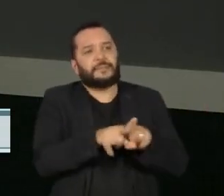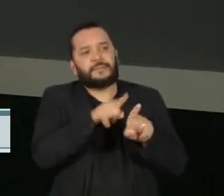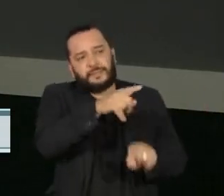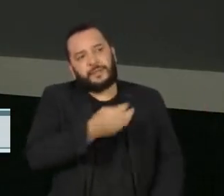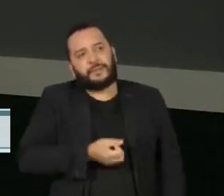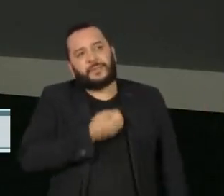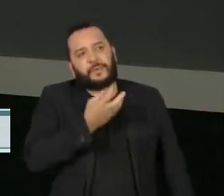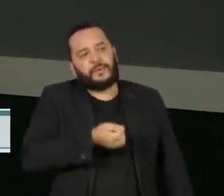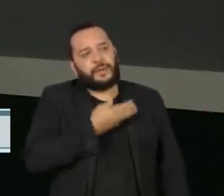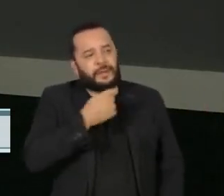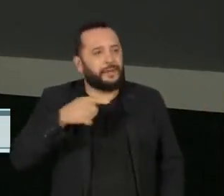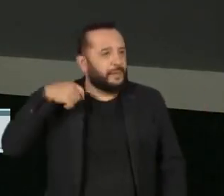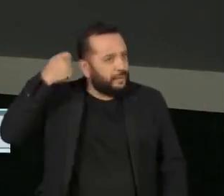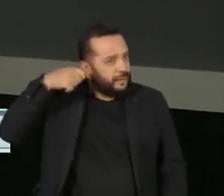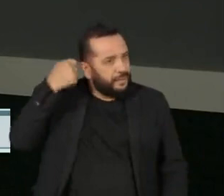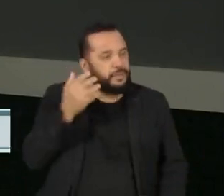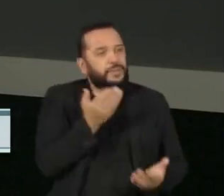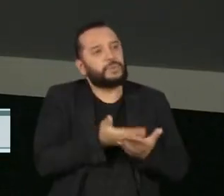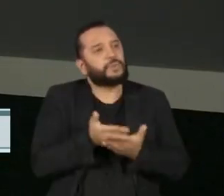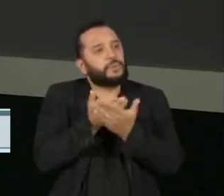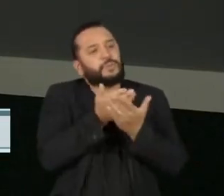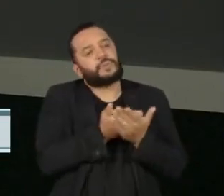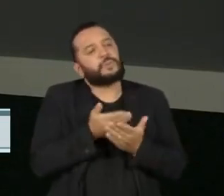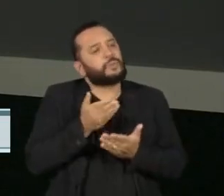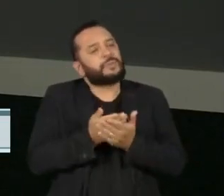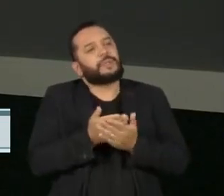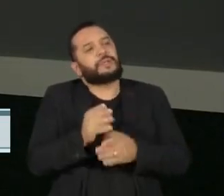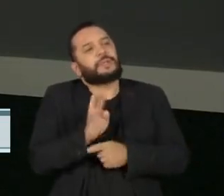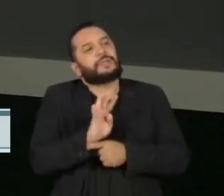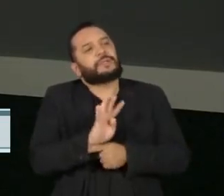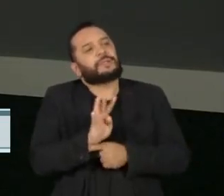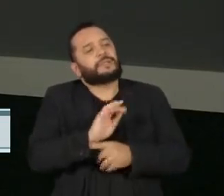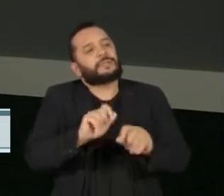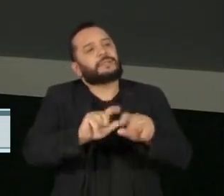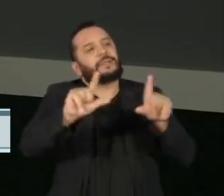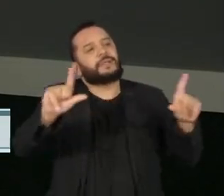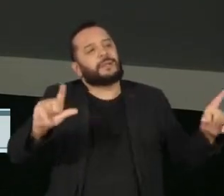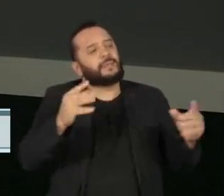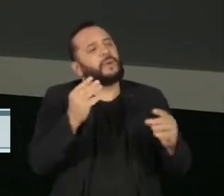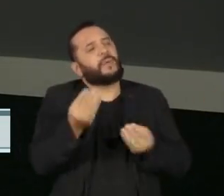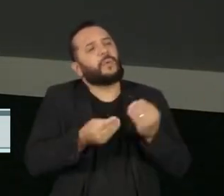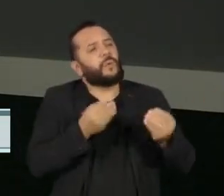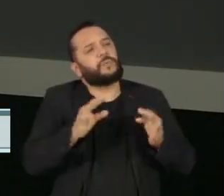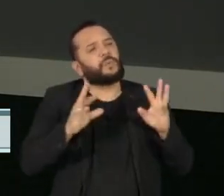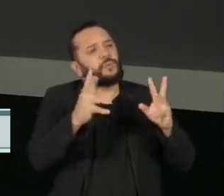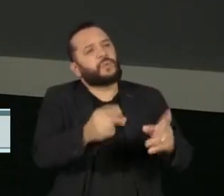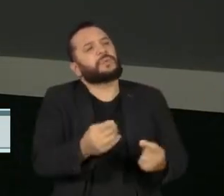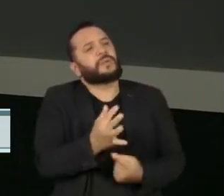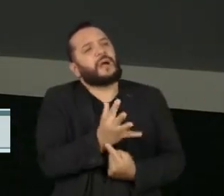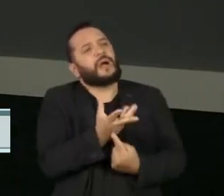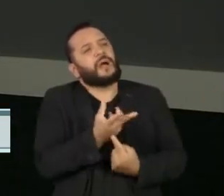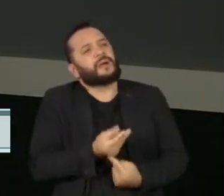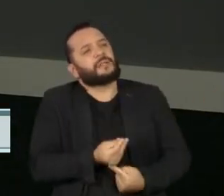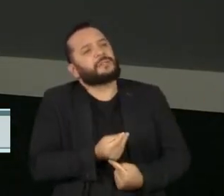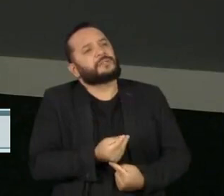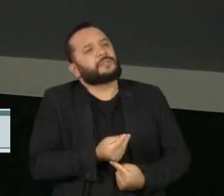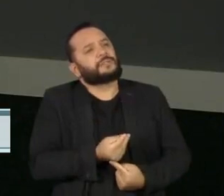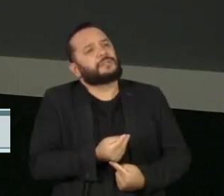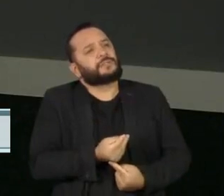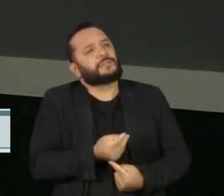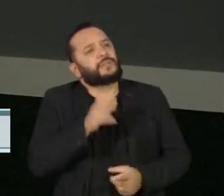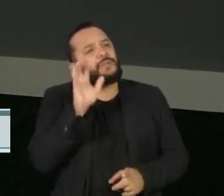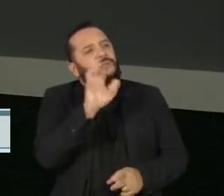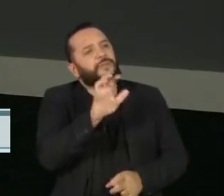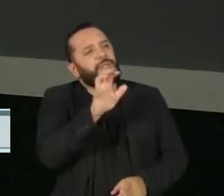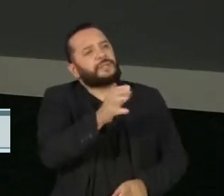atriz, estuda cinema. Como que todas essas artes habitam o seu dia a